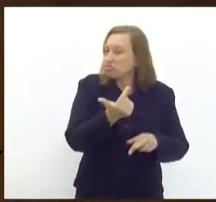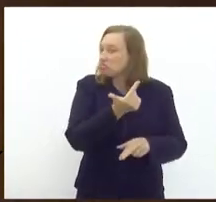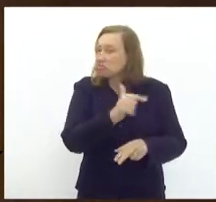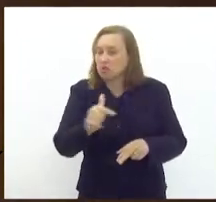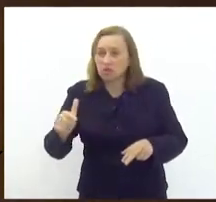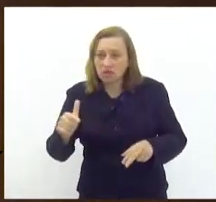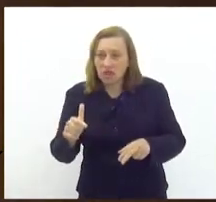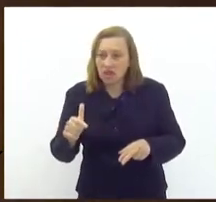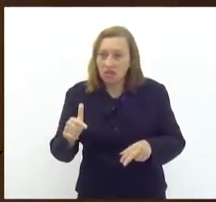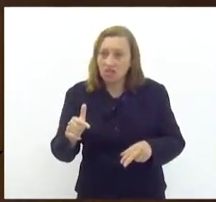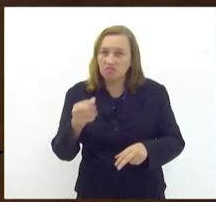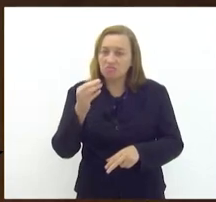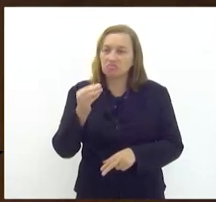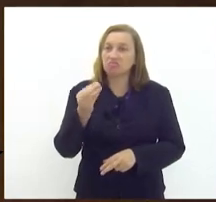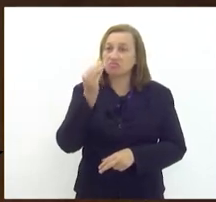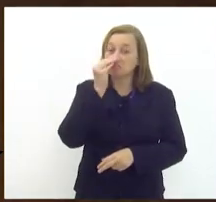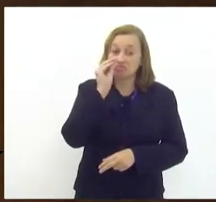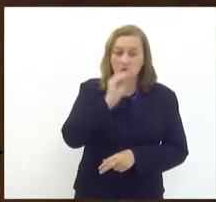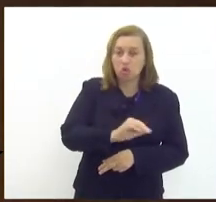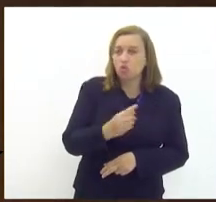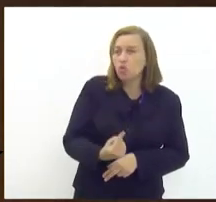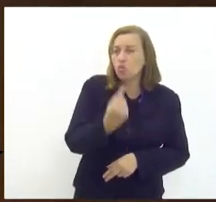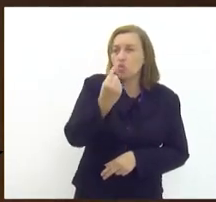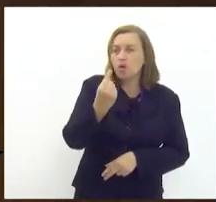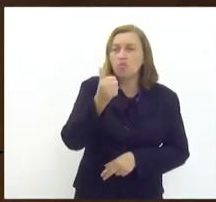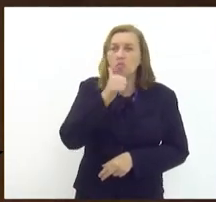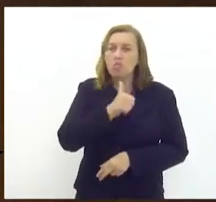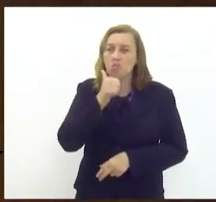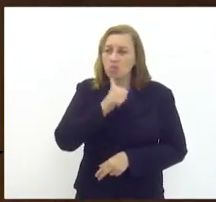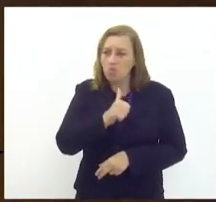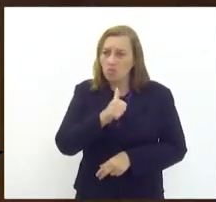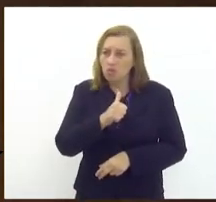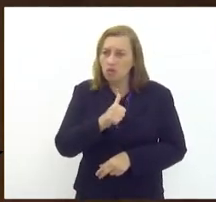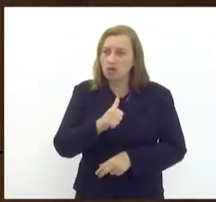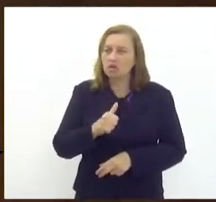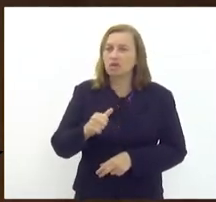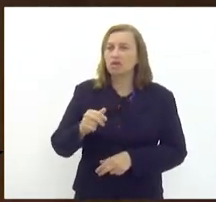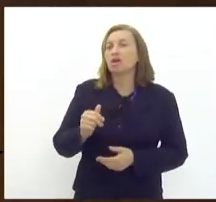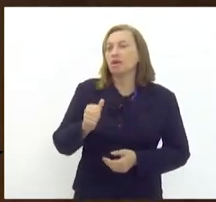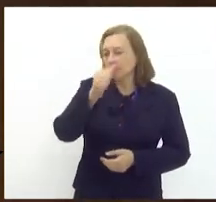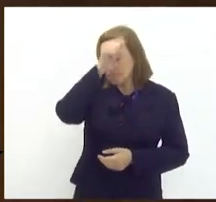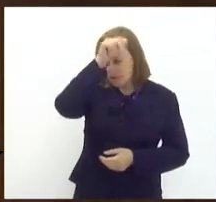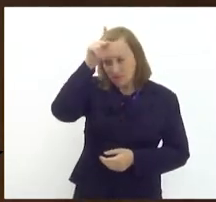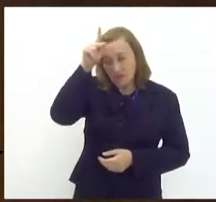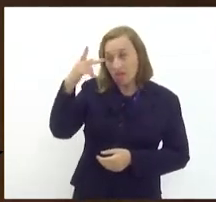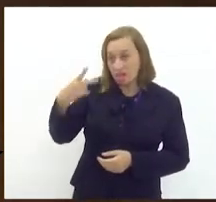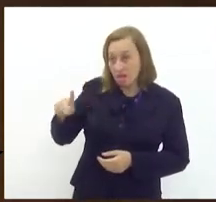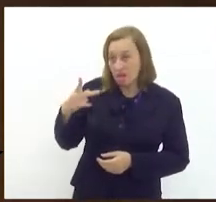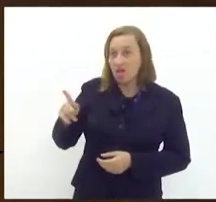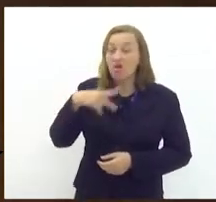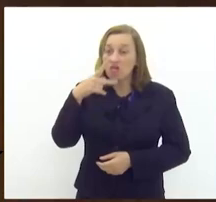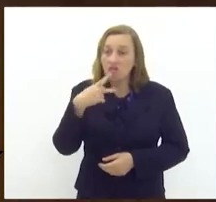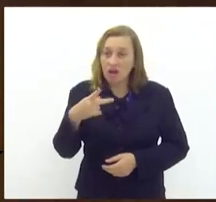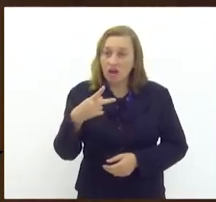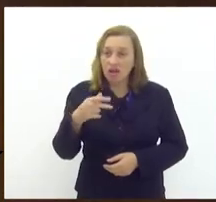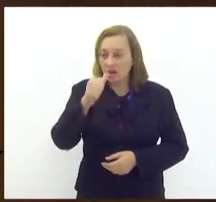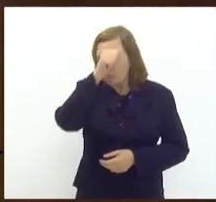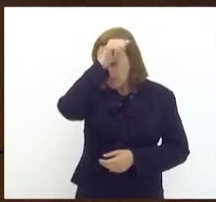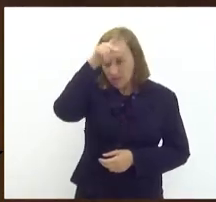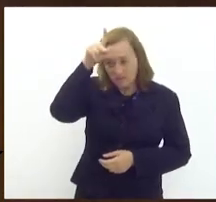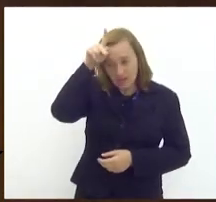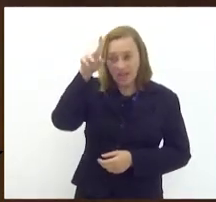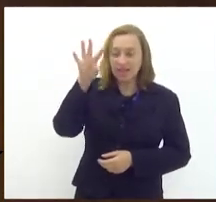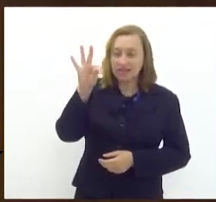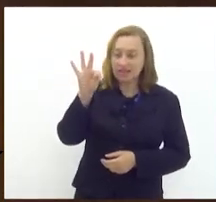com uma mulher subordinada ele subprefeita dele e aqui eu dou nome aos bois a subprefeita Talita